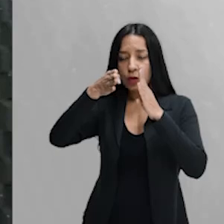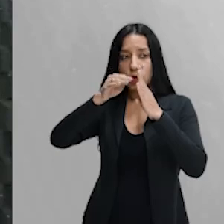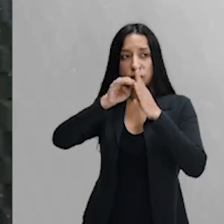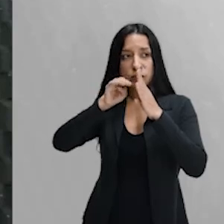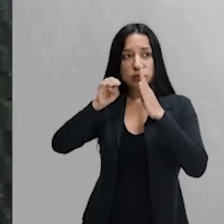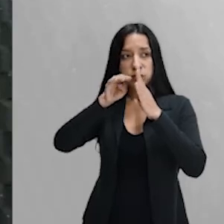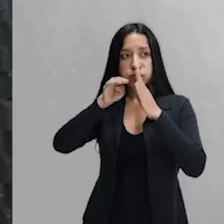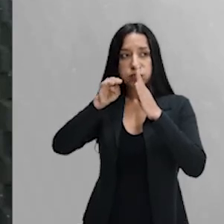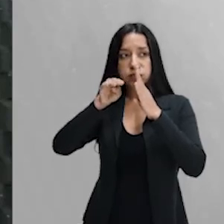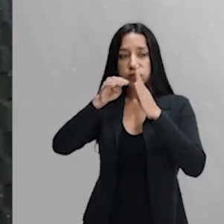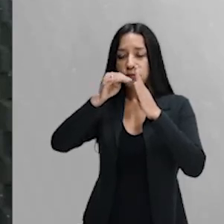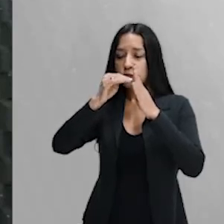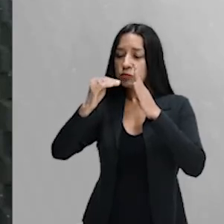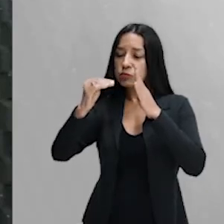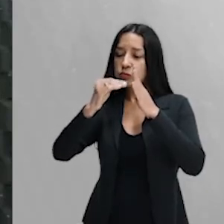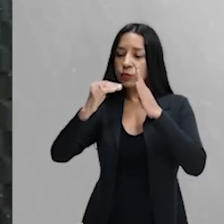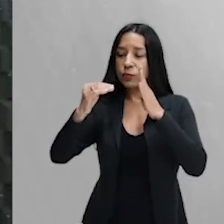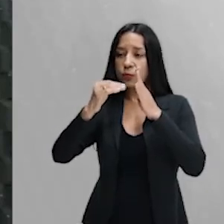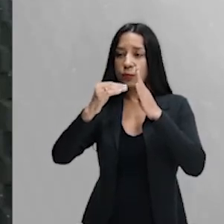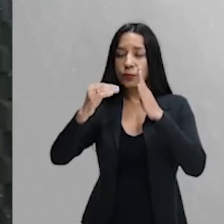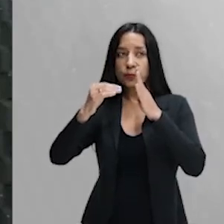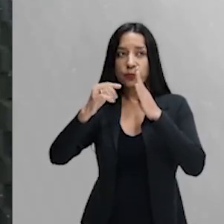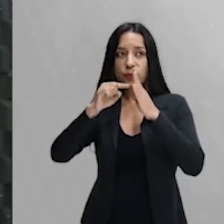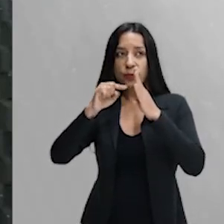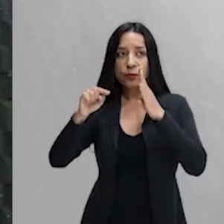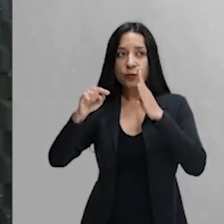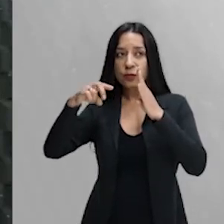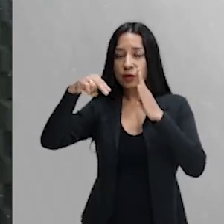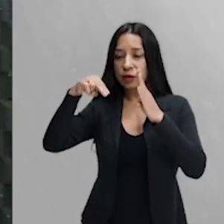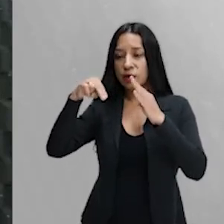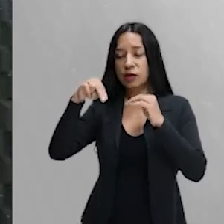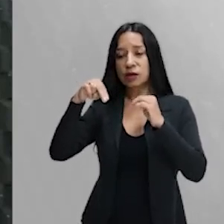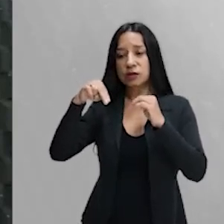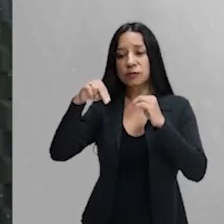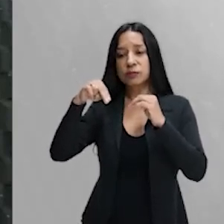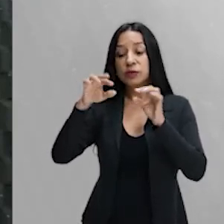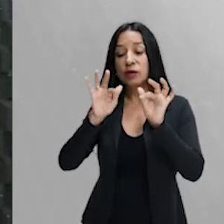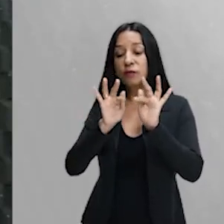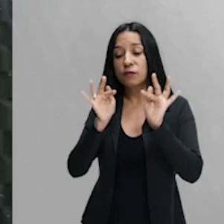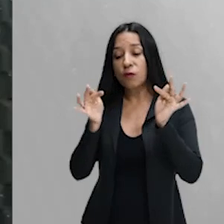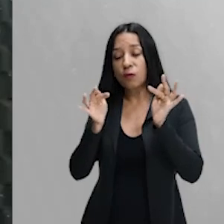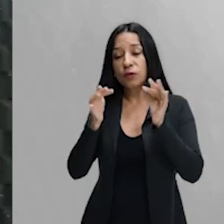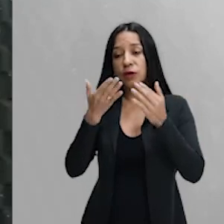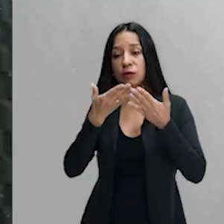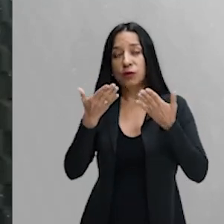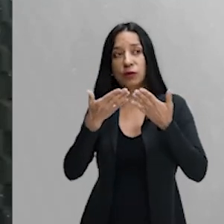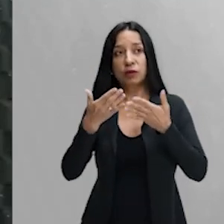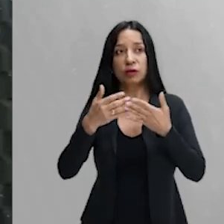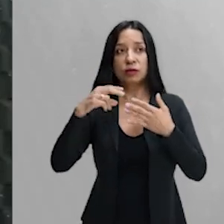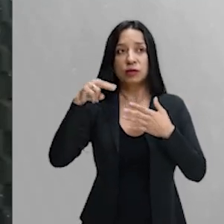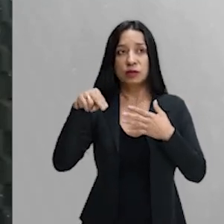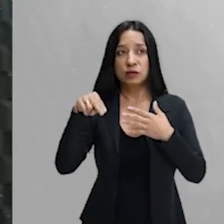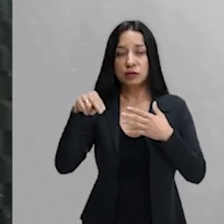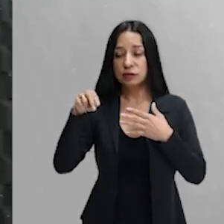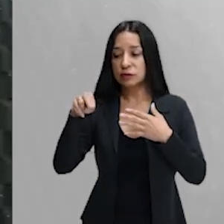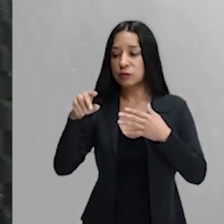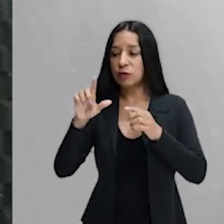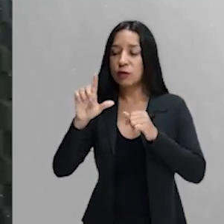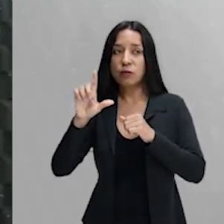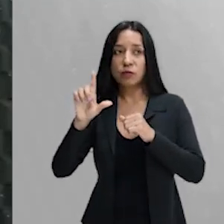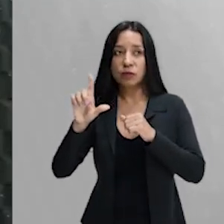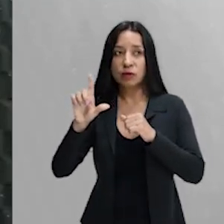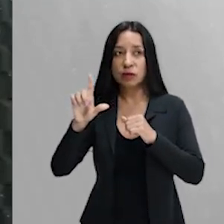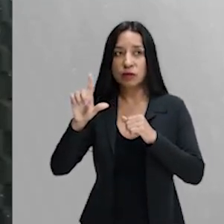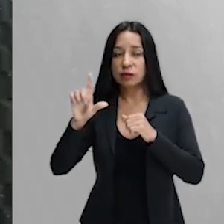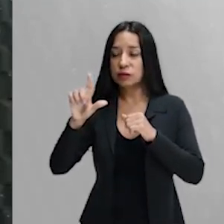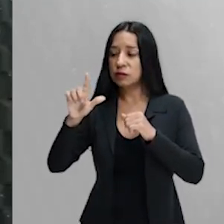Então, a apótema da base, M aqui, ó, vai ser igual o lado dividido por